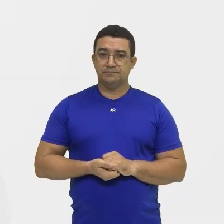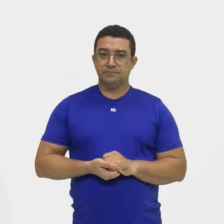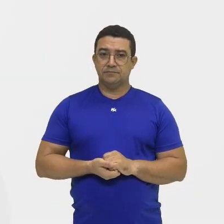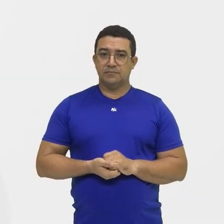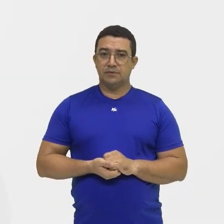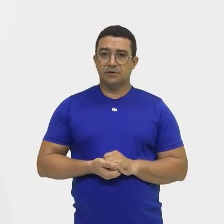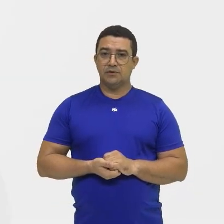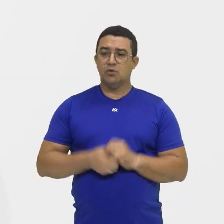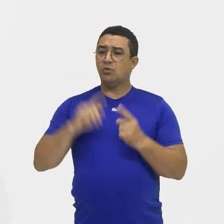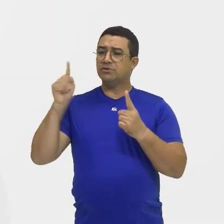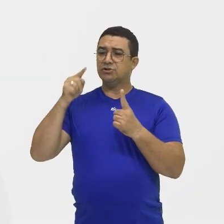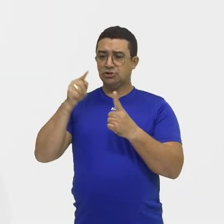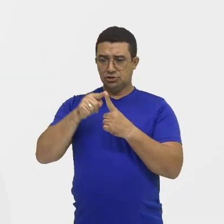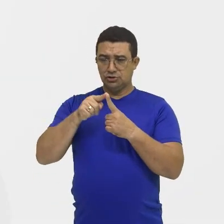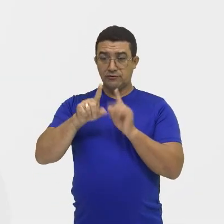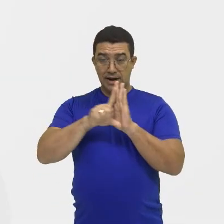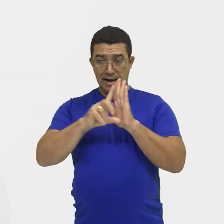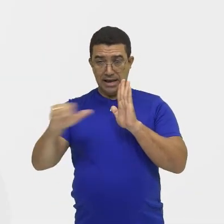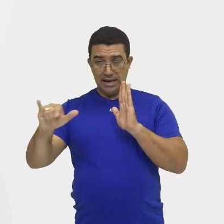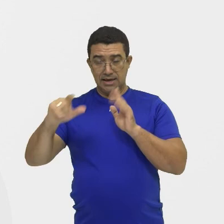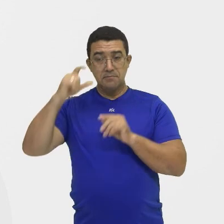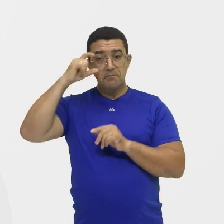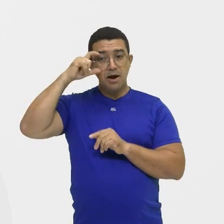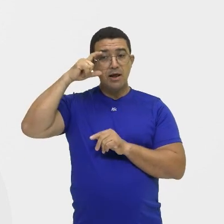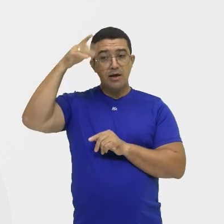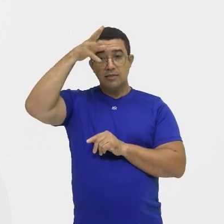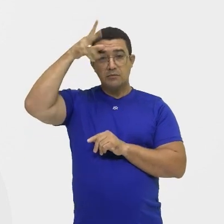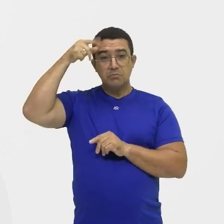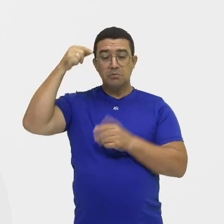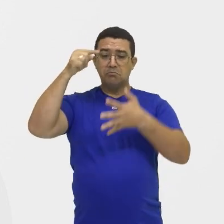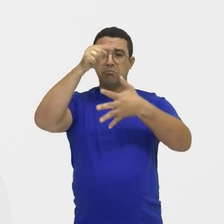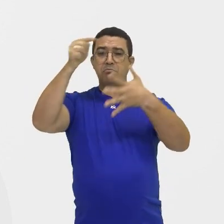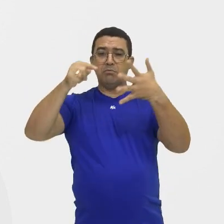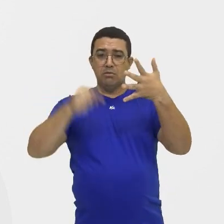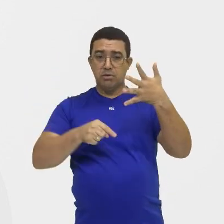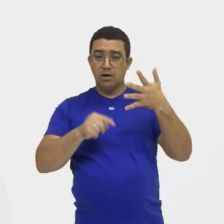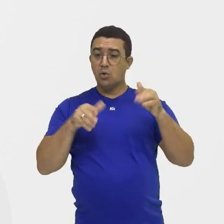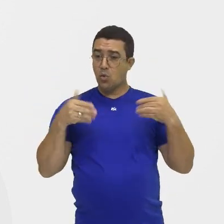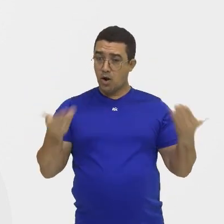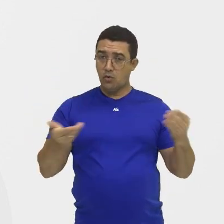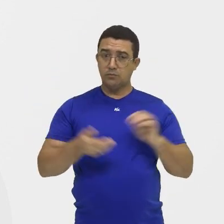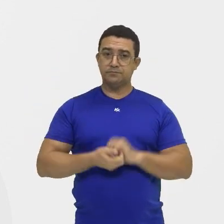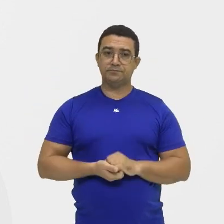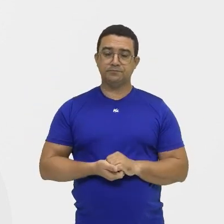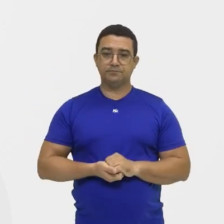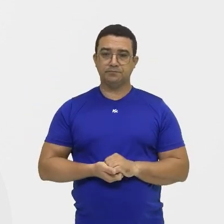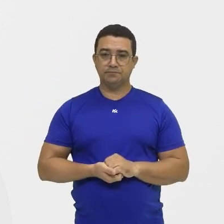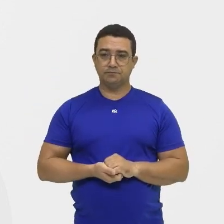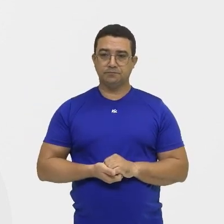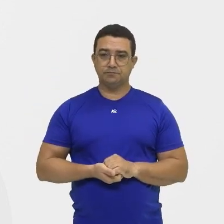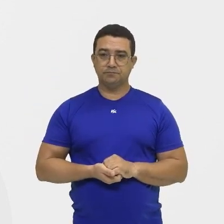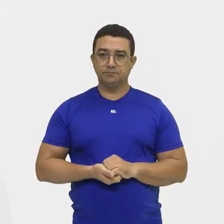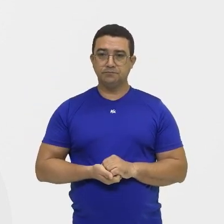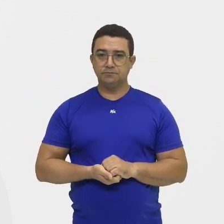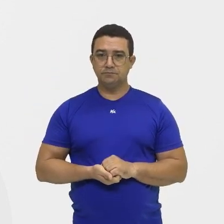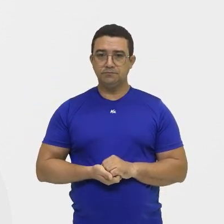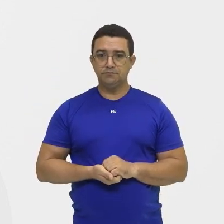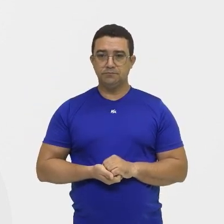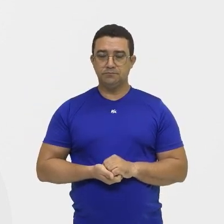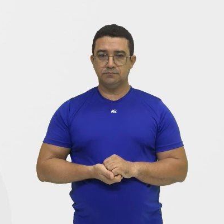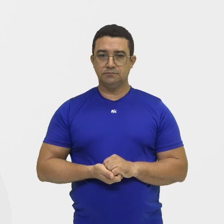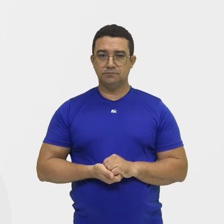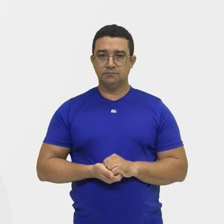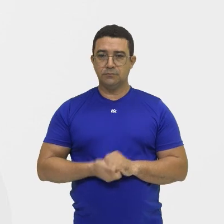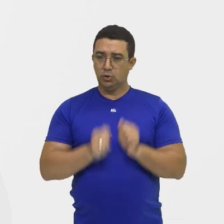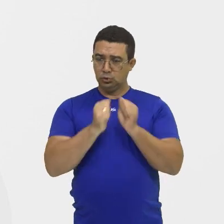aí. Os principais objetivos, os principais pontos dessa lei são as seguintes. Eu leio aqui e você lê aí comigo. Vamos